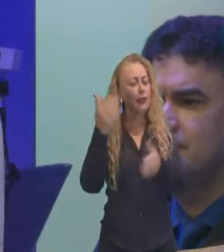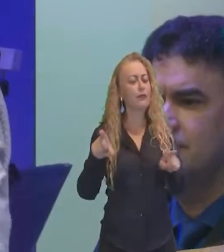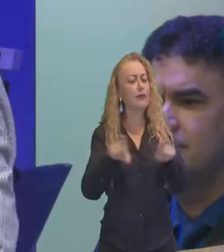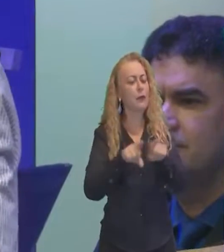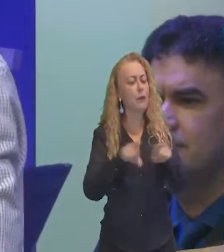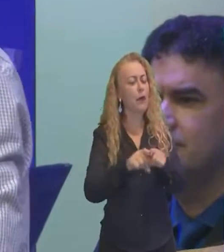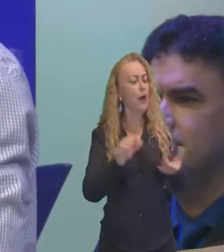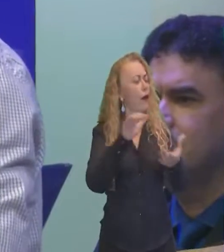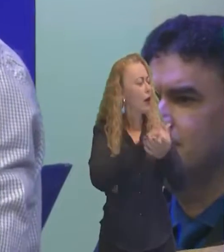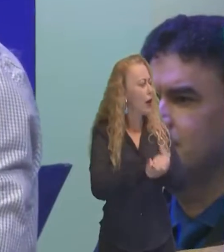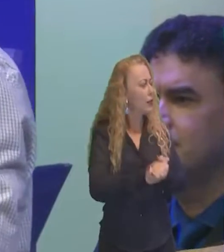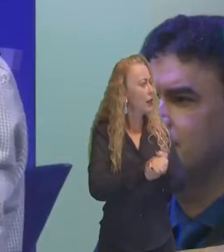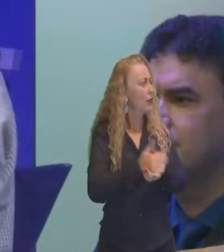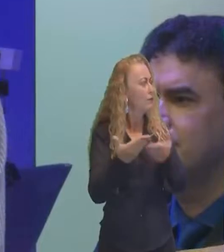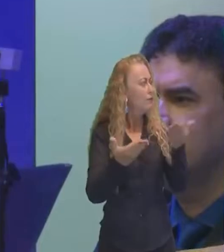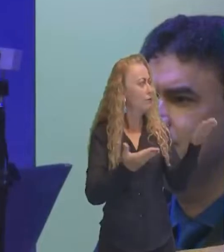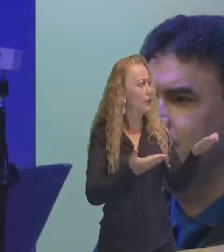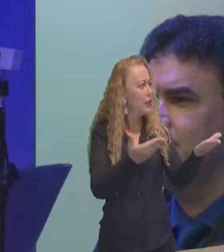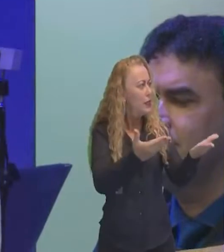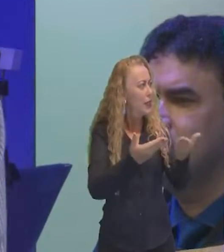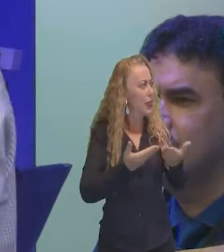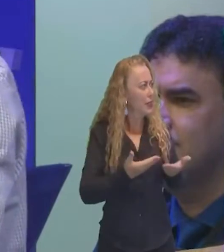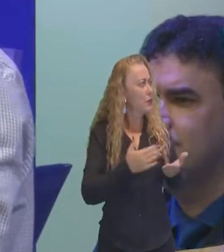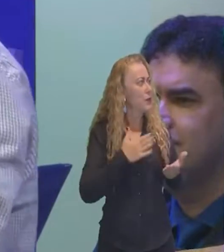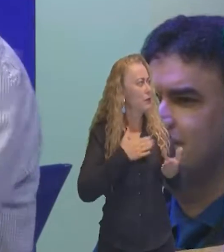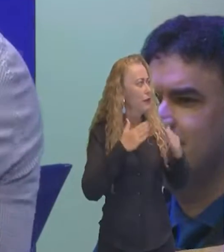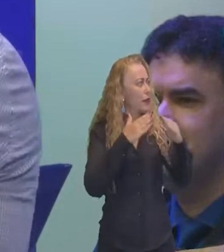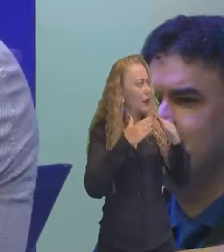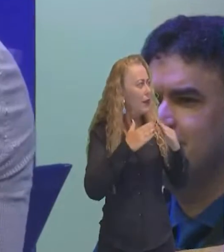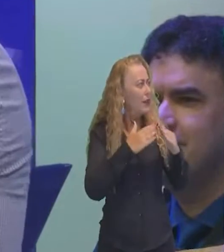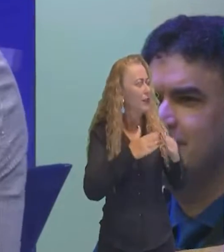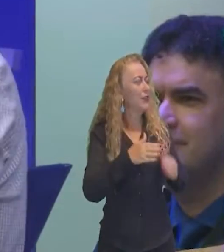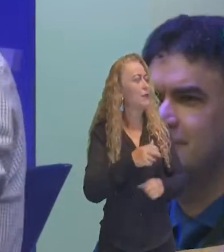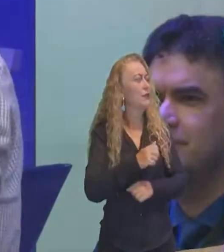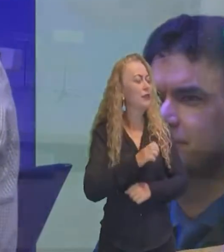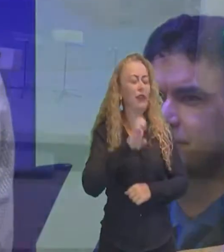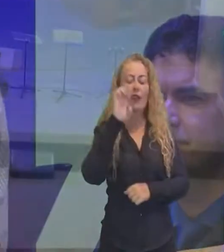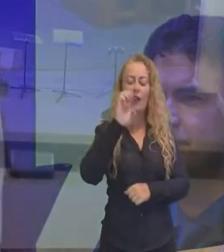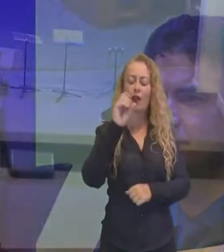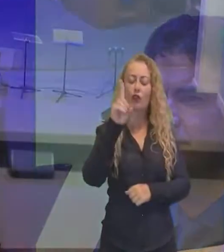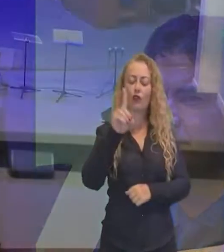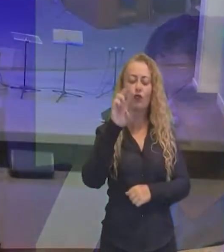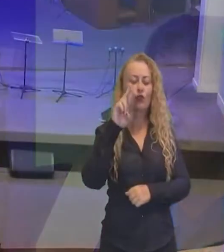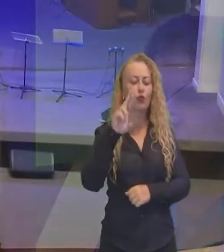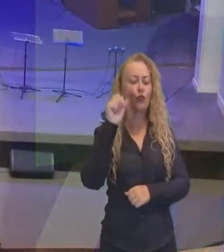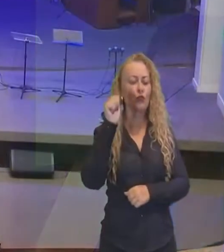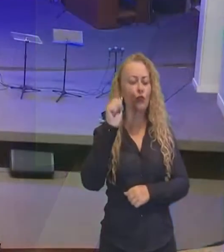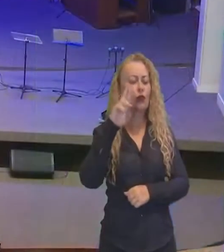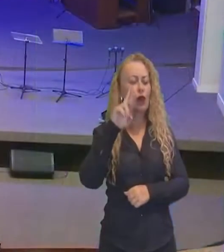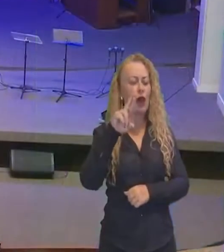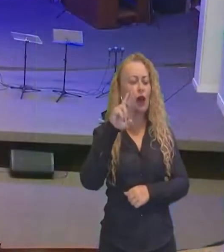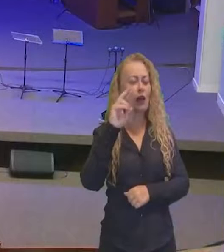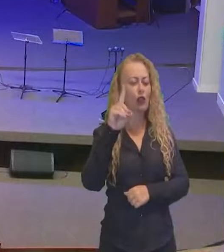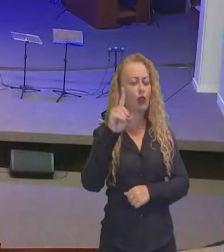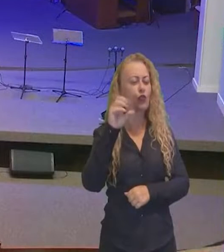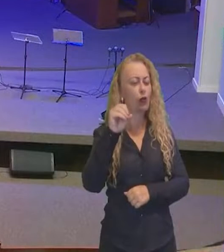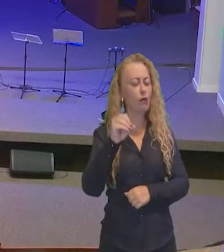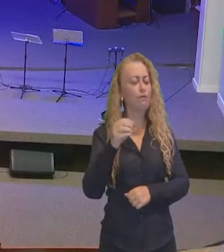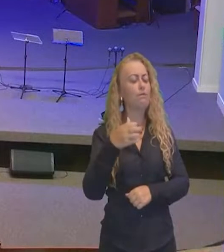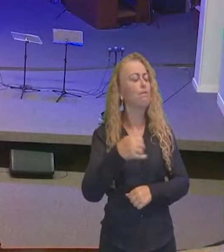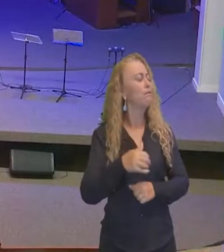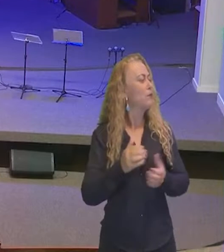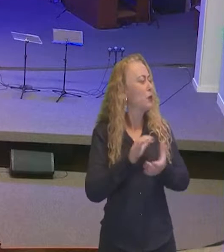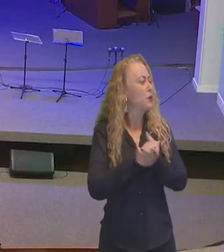casal querido, irmão Eduardo, sua esposa Cláudia. Nós fizemos os contatos tão amorosos, vocês são um